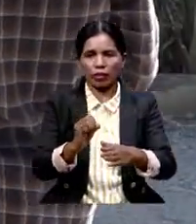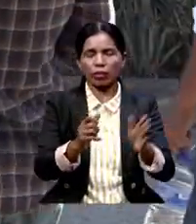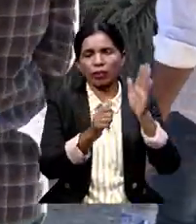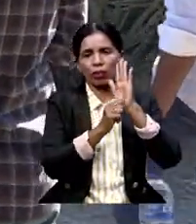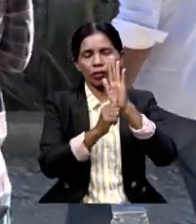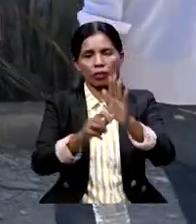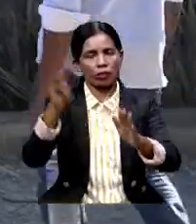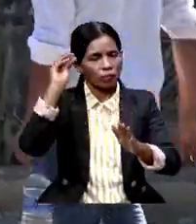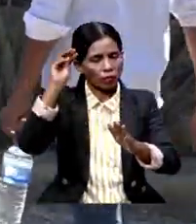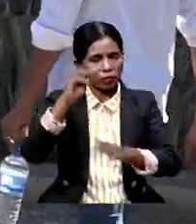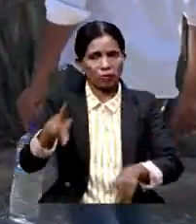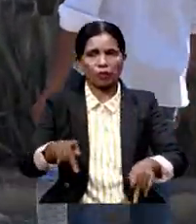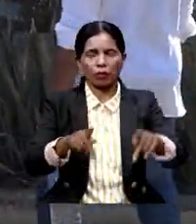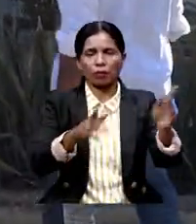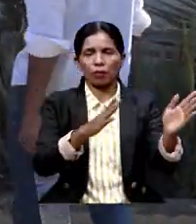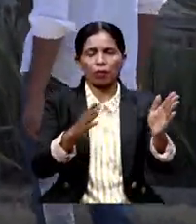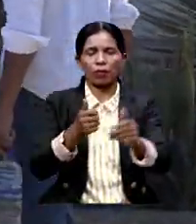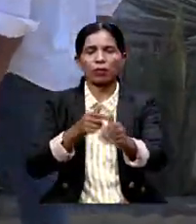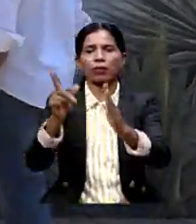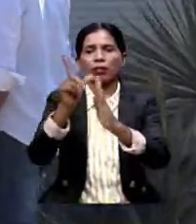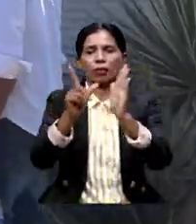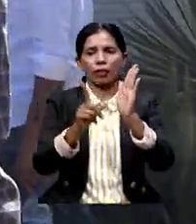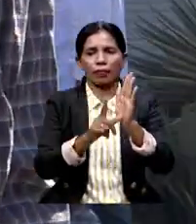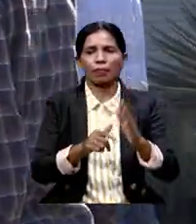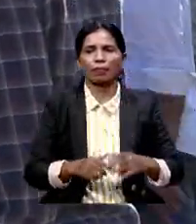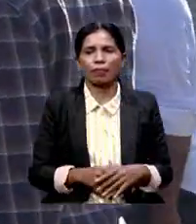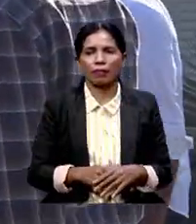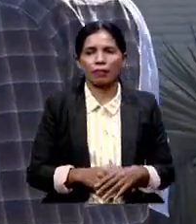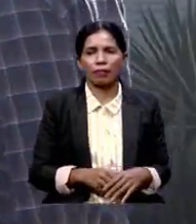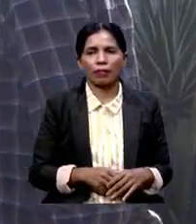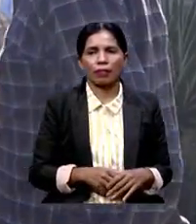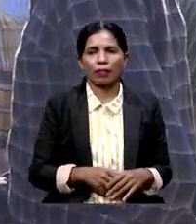apresenta para o Ministério Público, onde processa a tua lei. Equipa Cobertura, GMN.